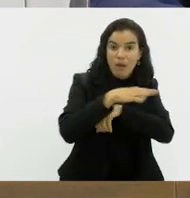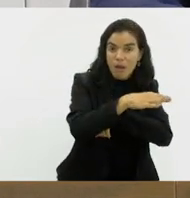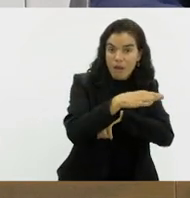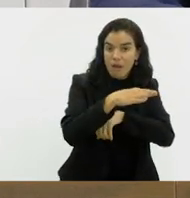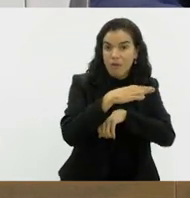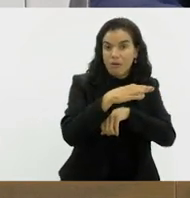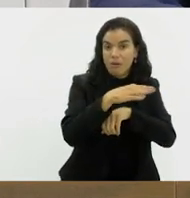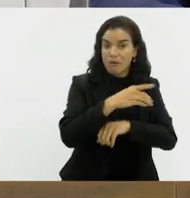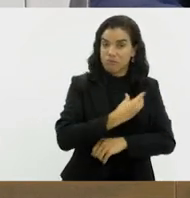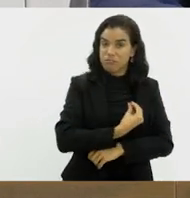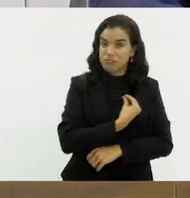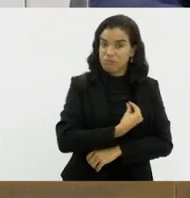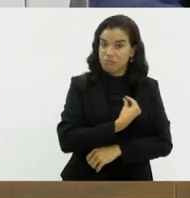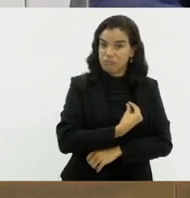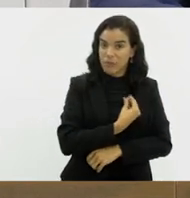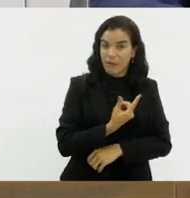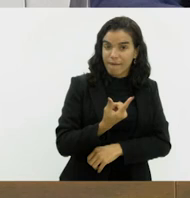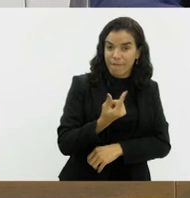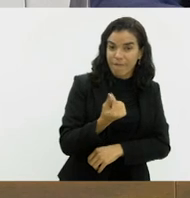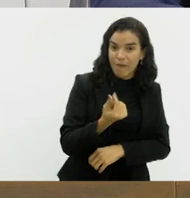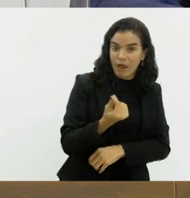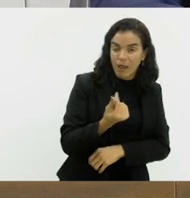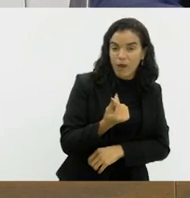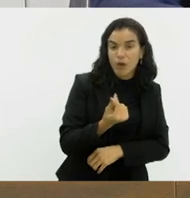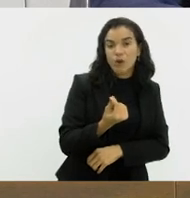existência de valores